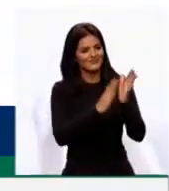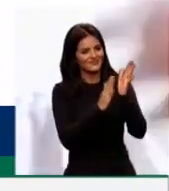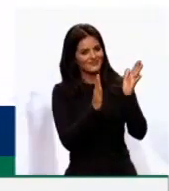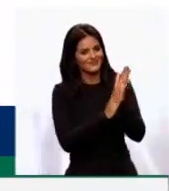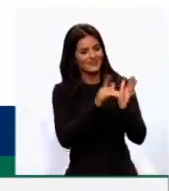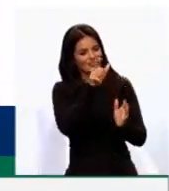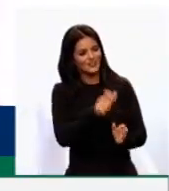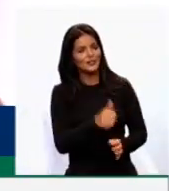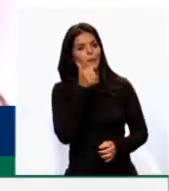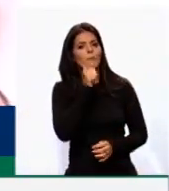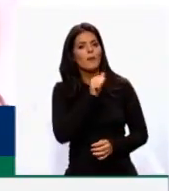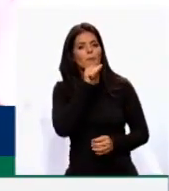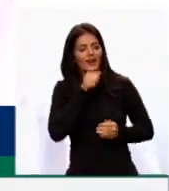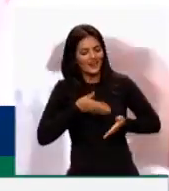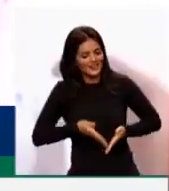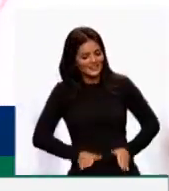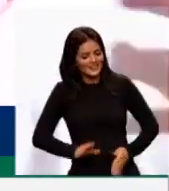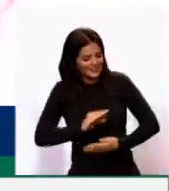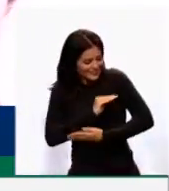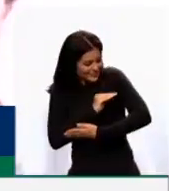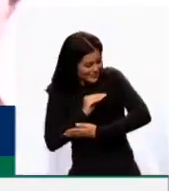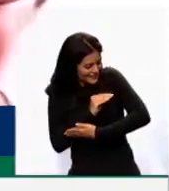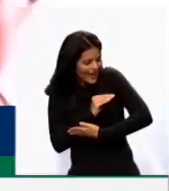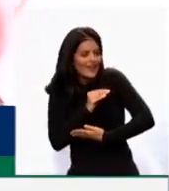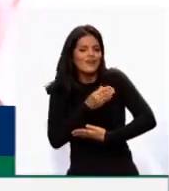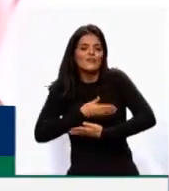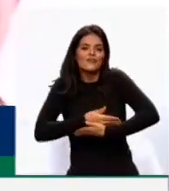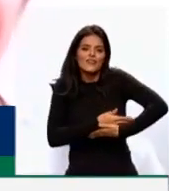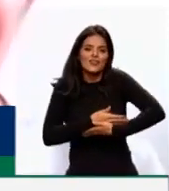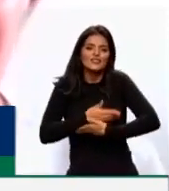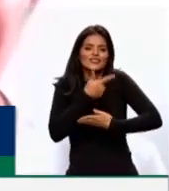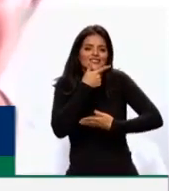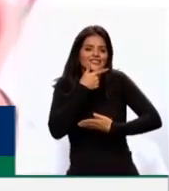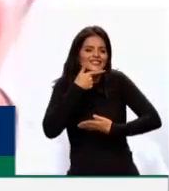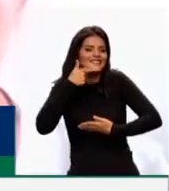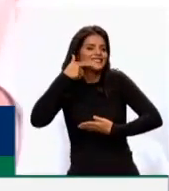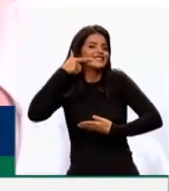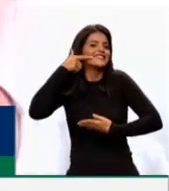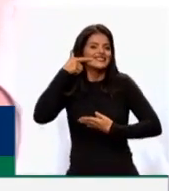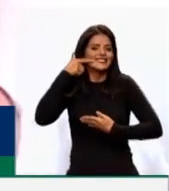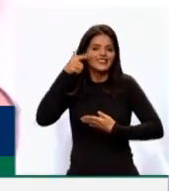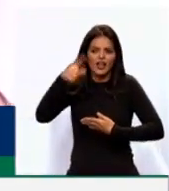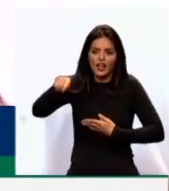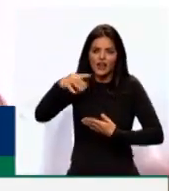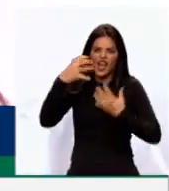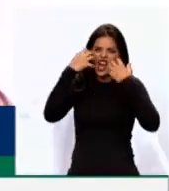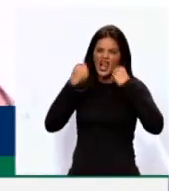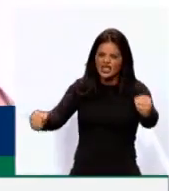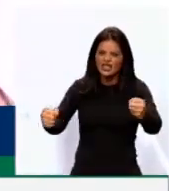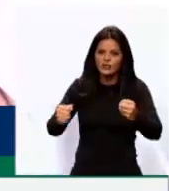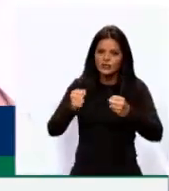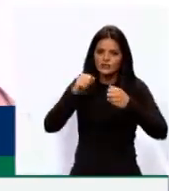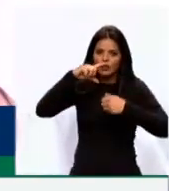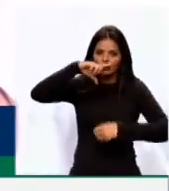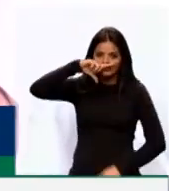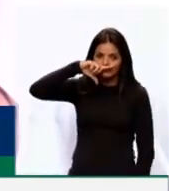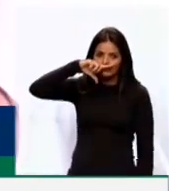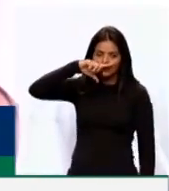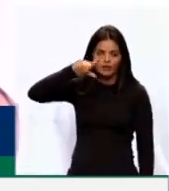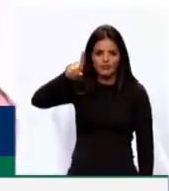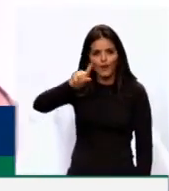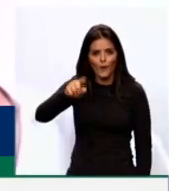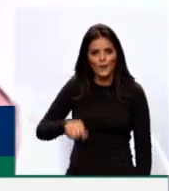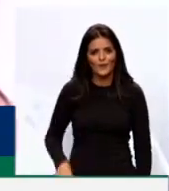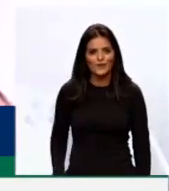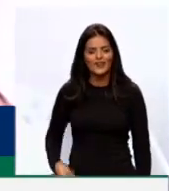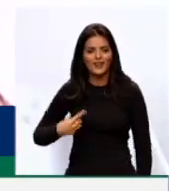maternagem, pelo sorriso, porque eles não conseguem arrancar o sorriso dos nossos rostos, e nós continuamos na luta para dizer